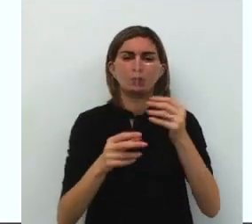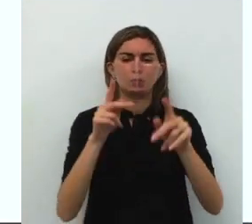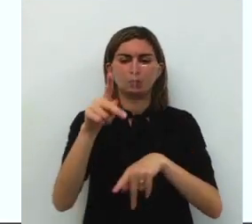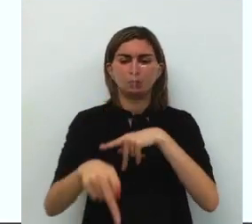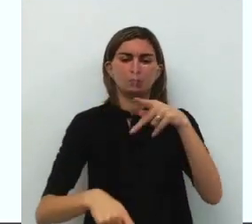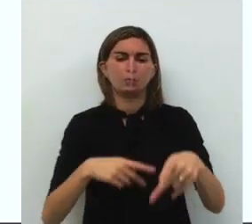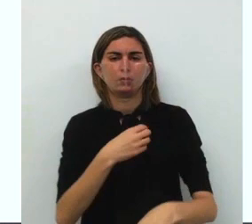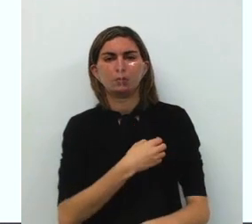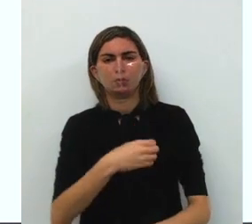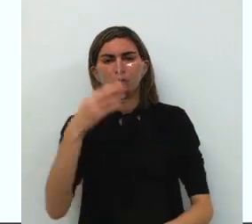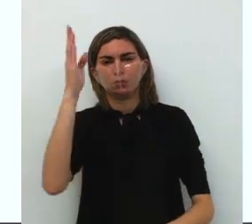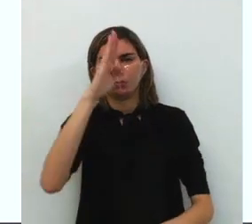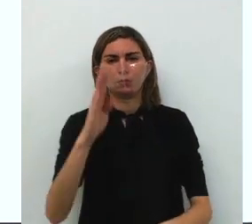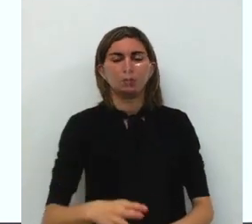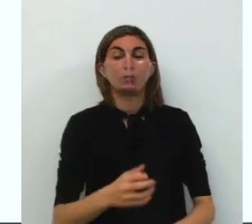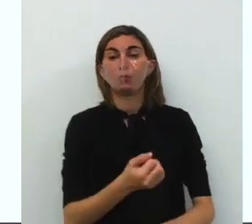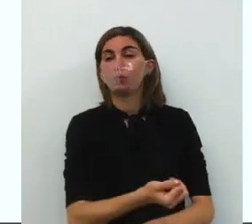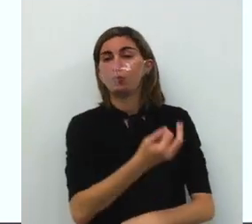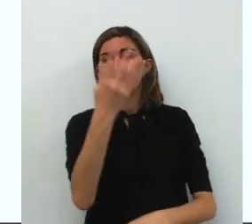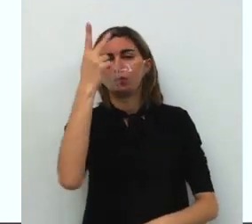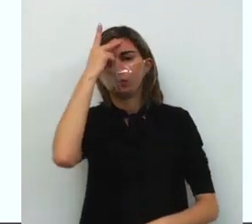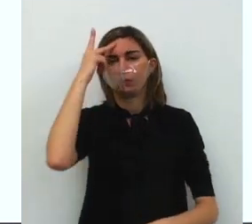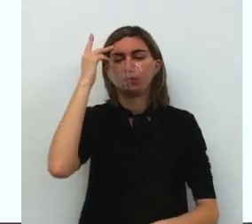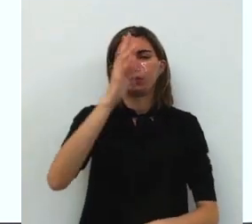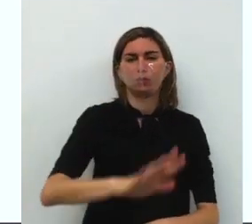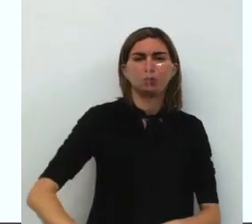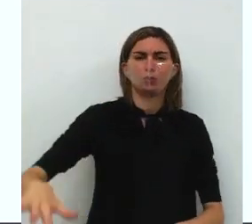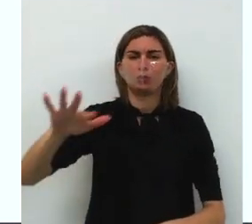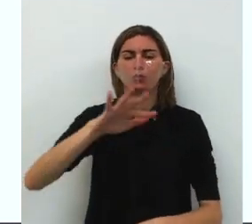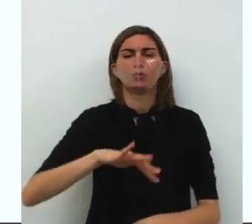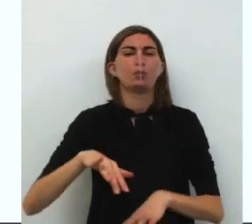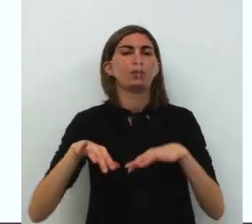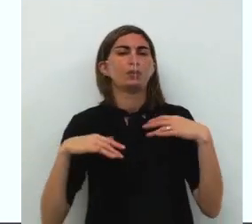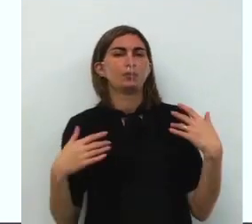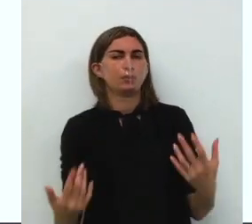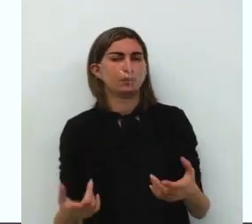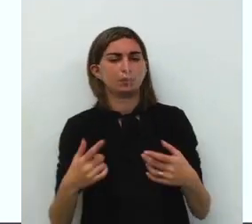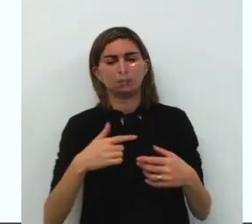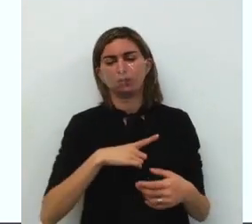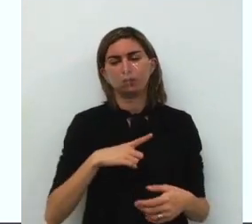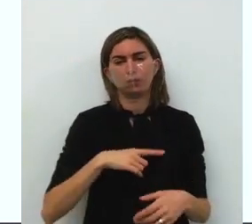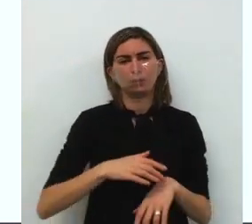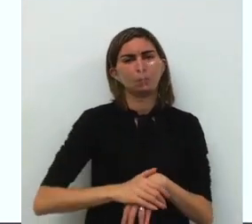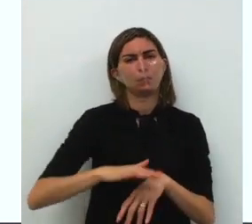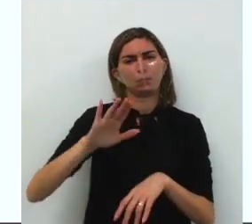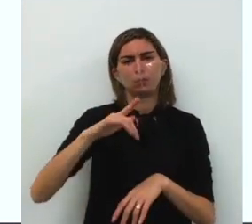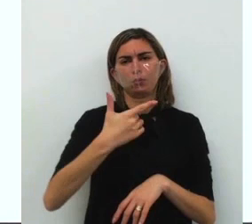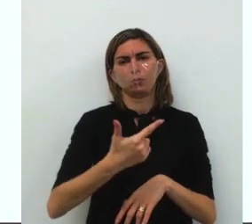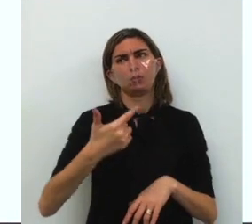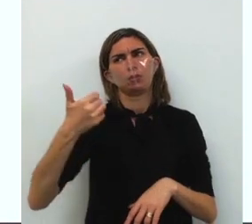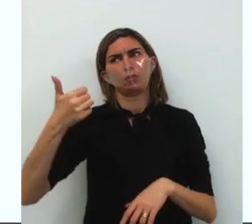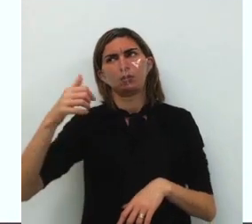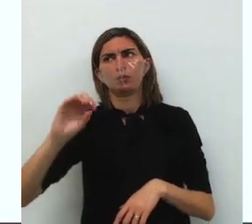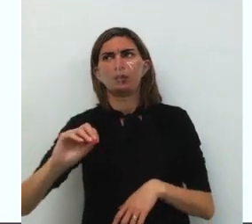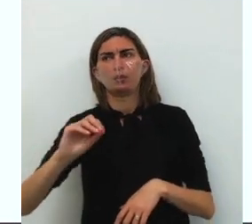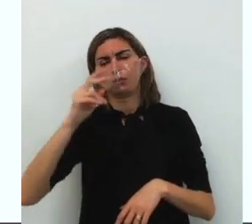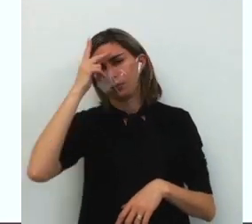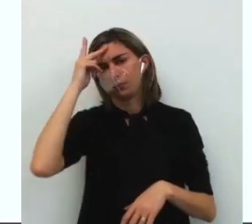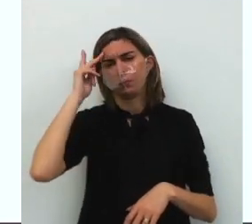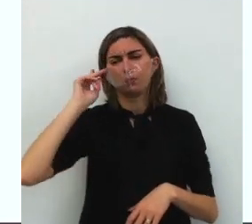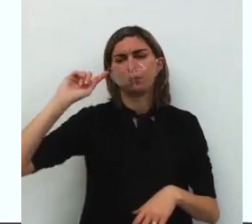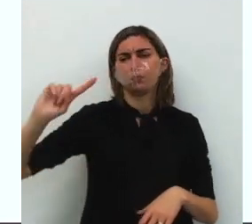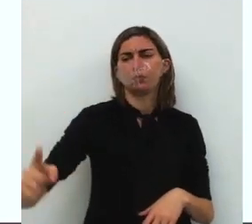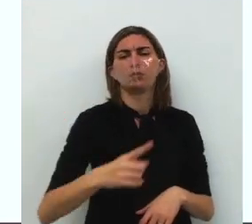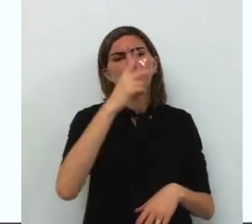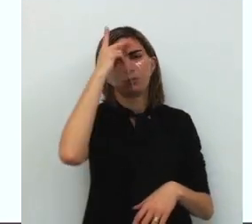a população brasileira, saber a quantidade de pessoas. Então, nós temos mais de 210 milhões de